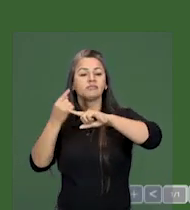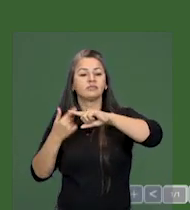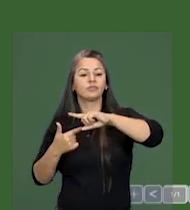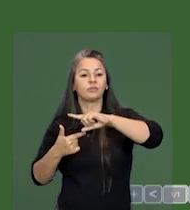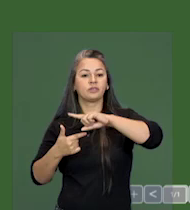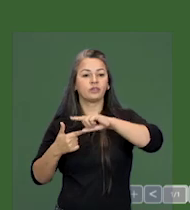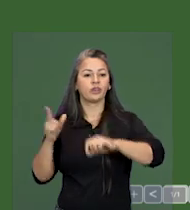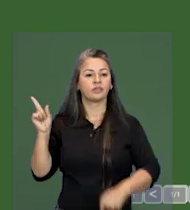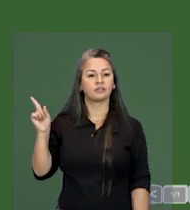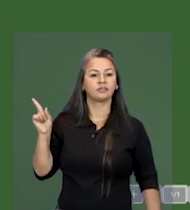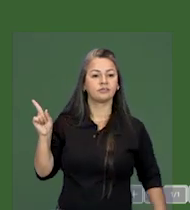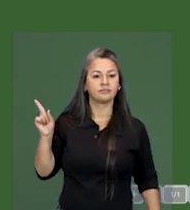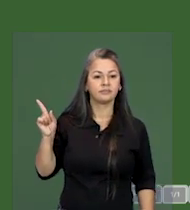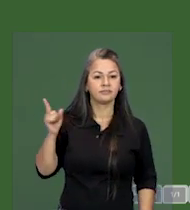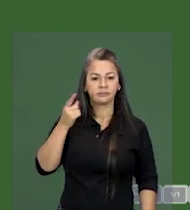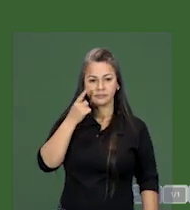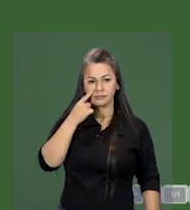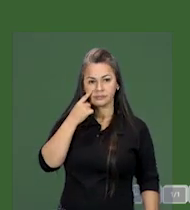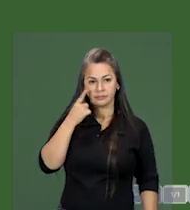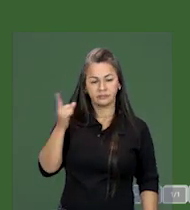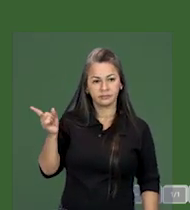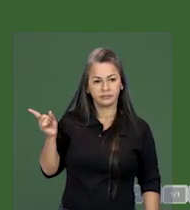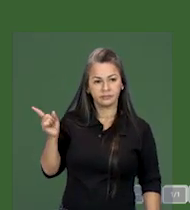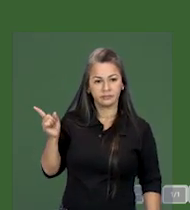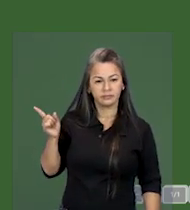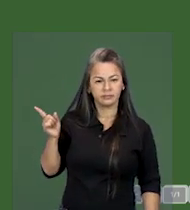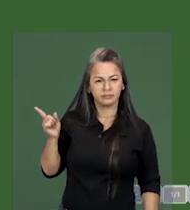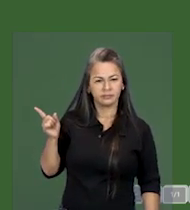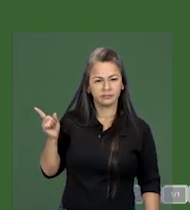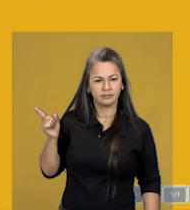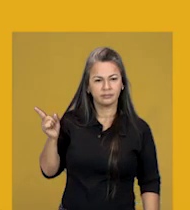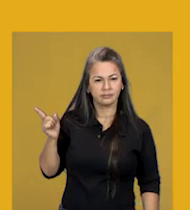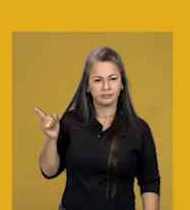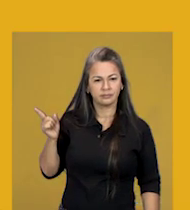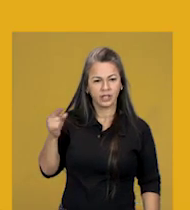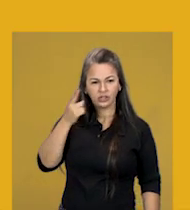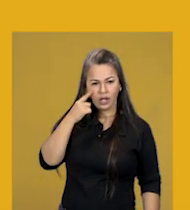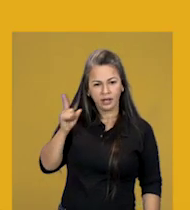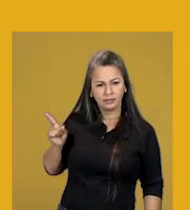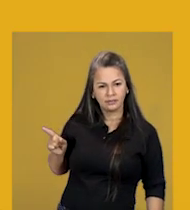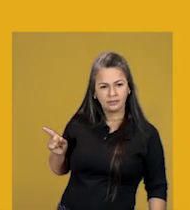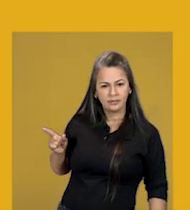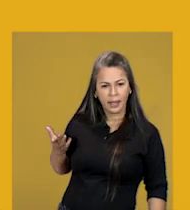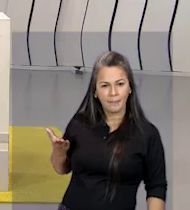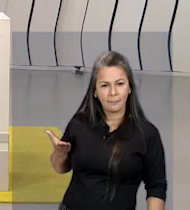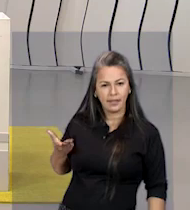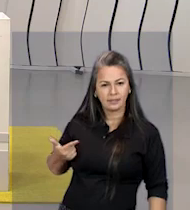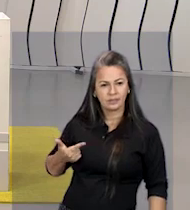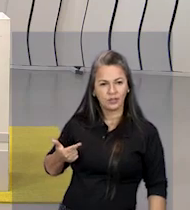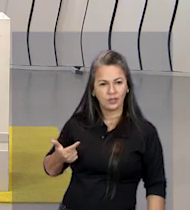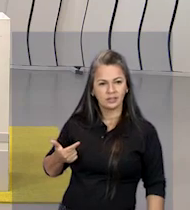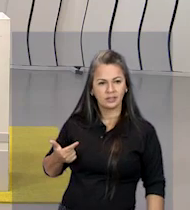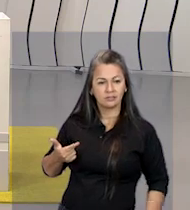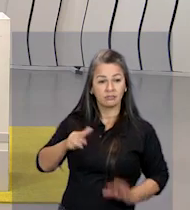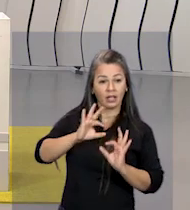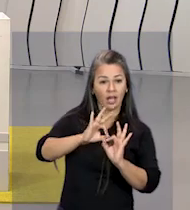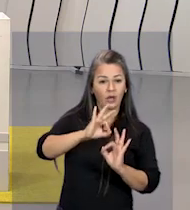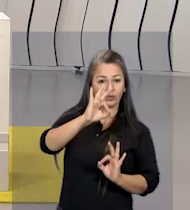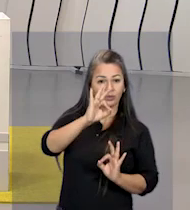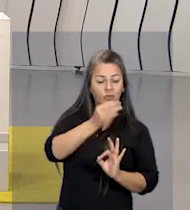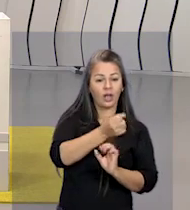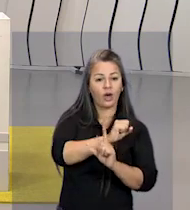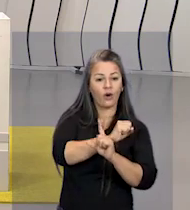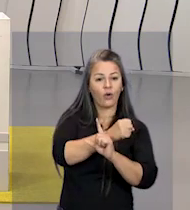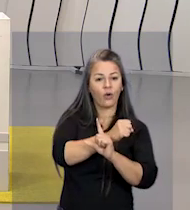DEF é igual, a base dele é 12, né? E 8, só voltando aqui para vocês verem. Base 12 e altura 8.